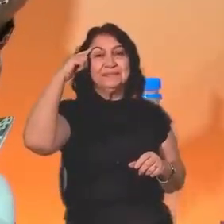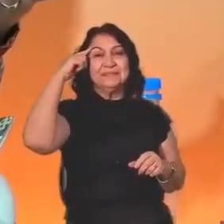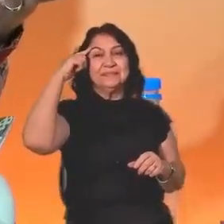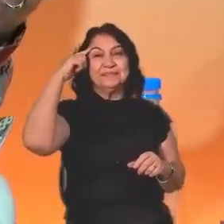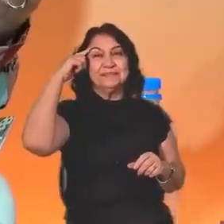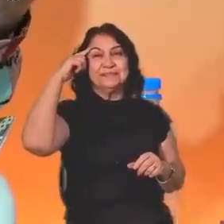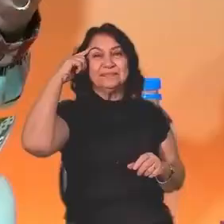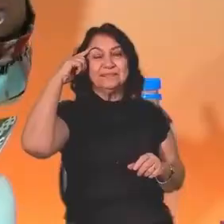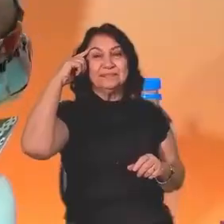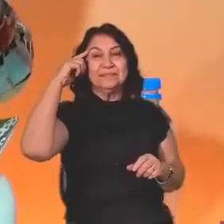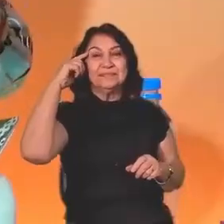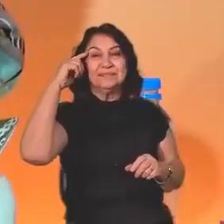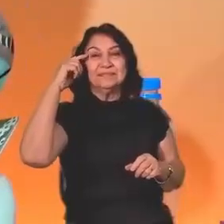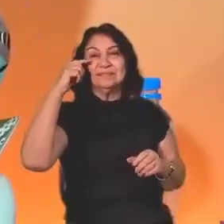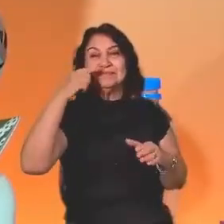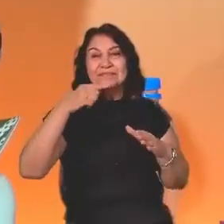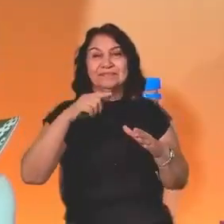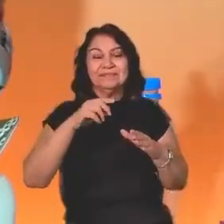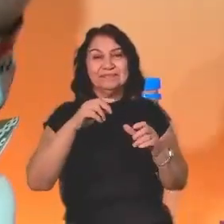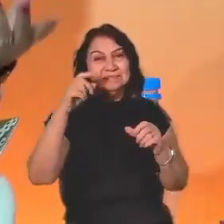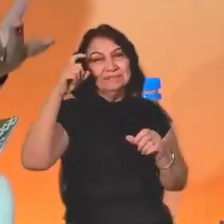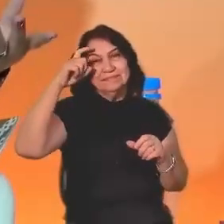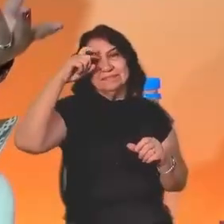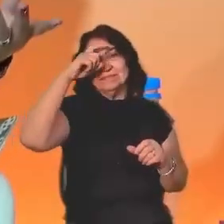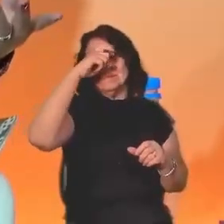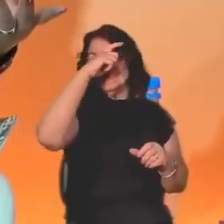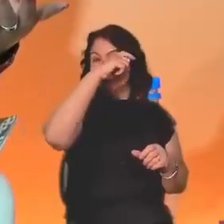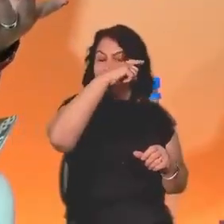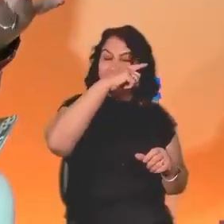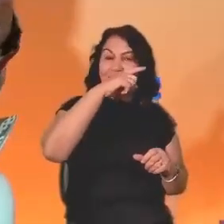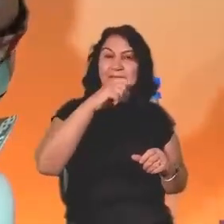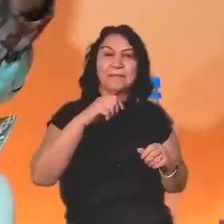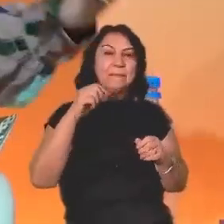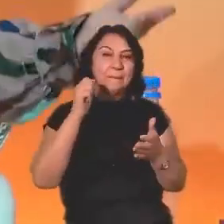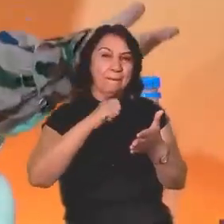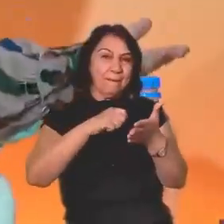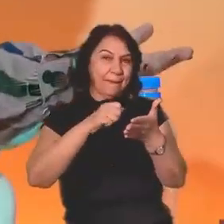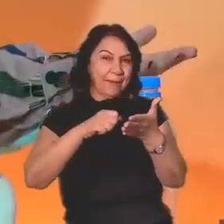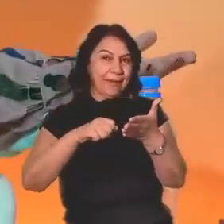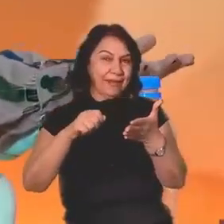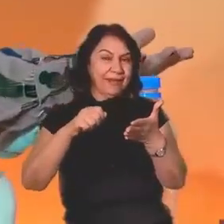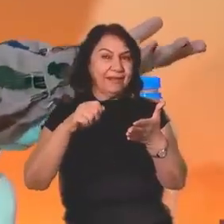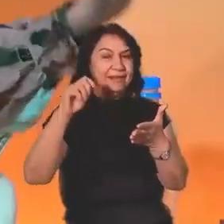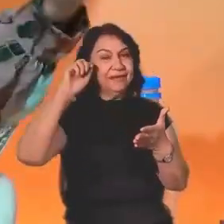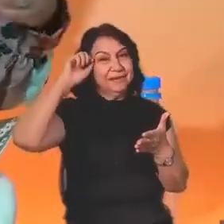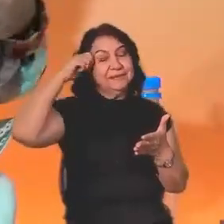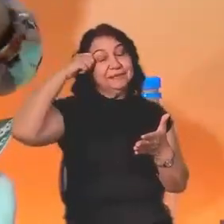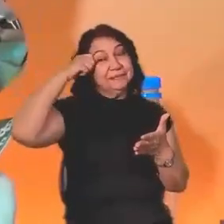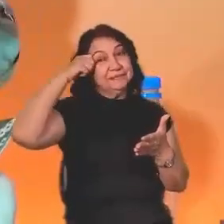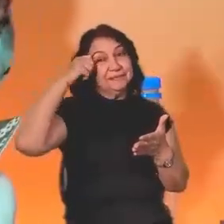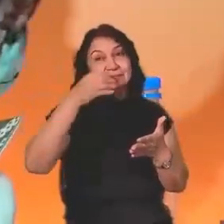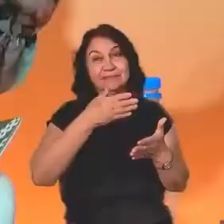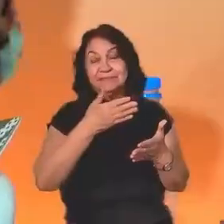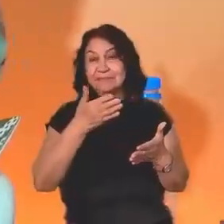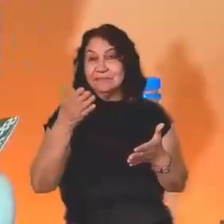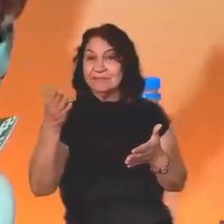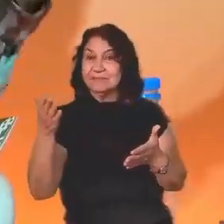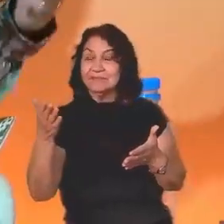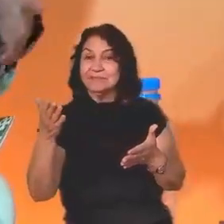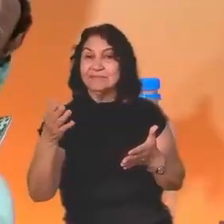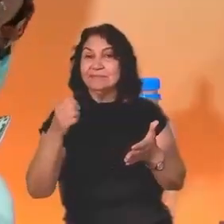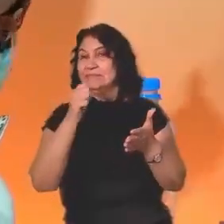o reconhecimento assim das escritoras negras, porque você mesmo disse que você só